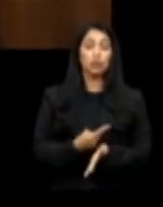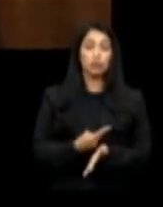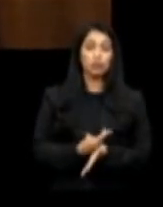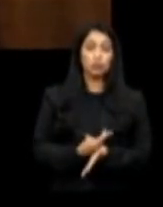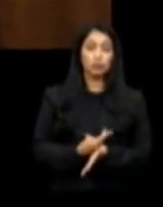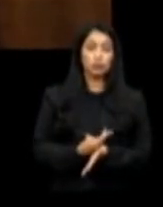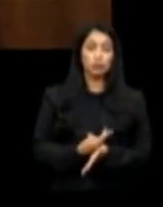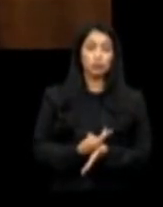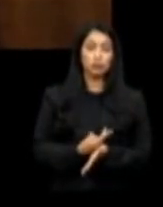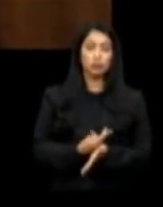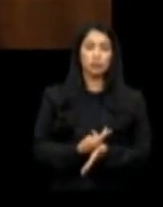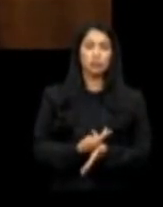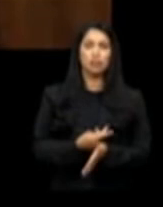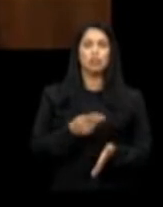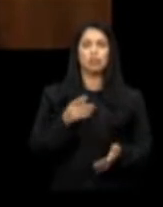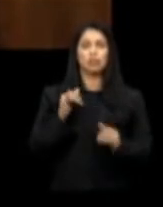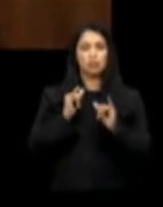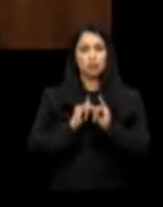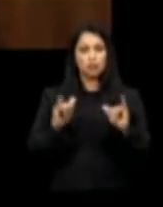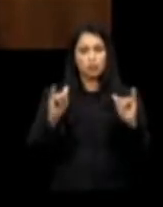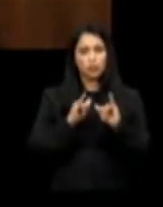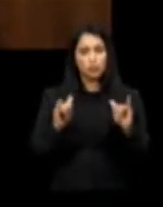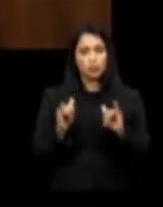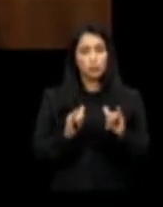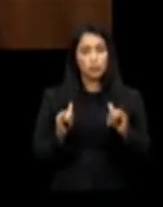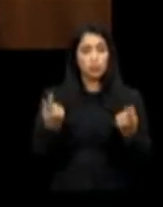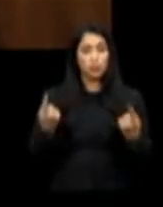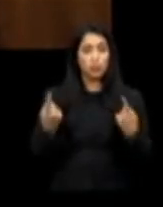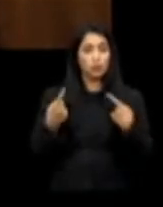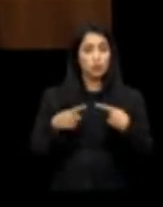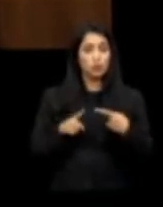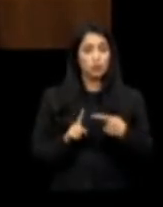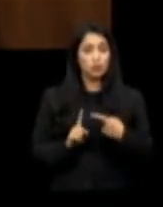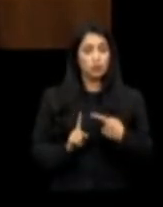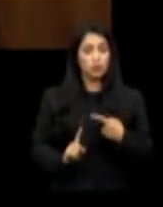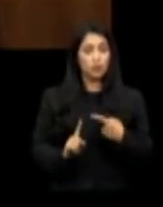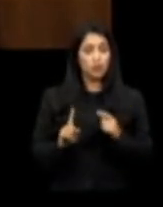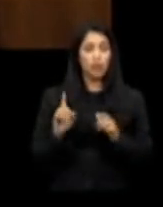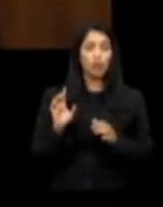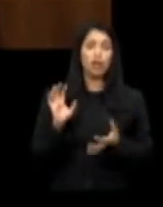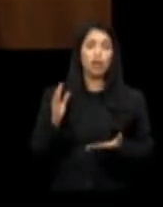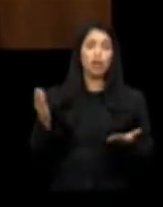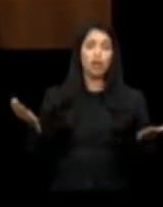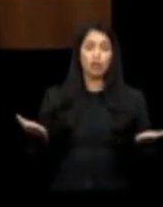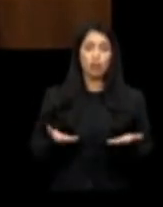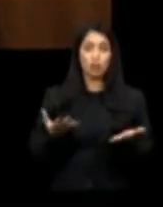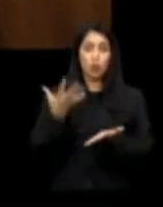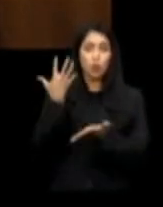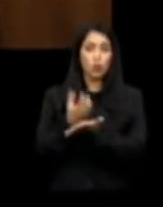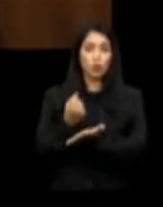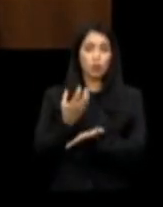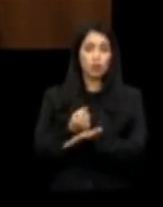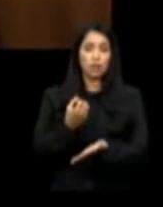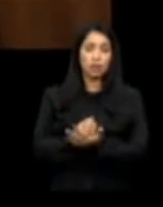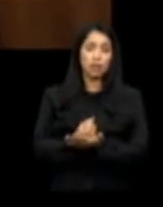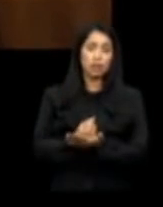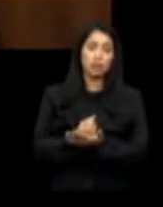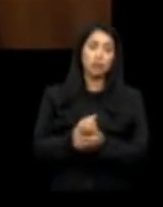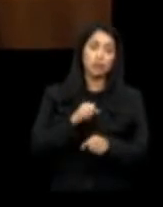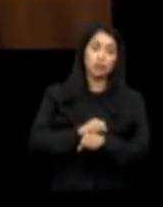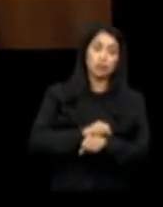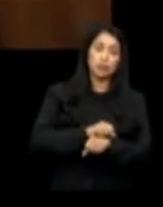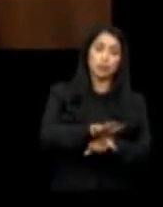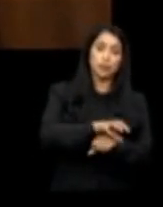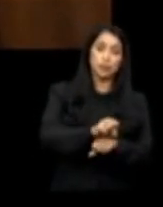à autodeterminação informacional como um contraponto a qualquer contexto concreto de coleta, processamento ou transmissão